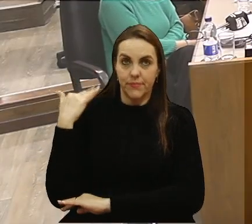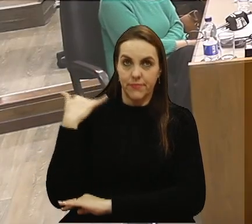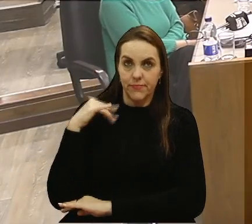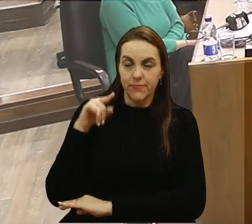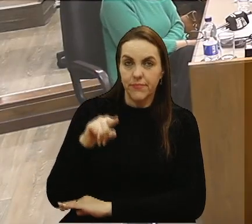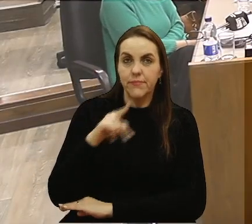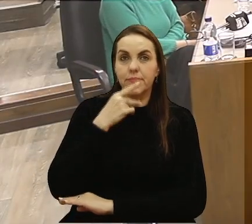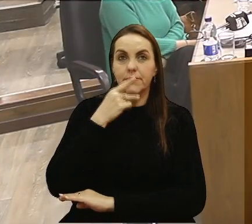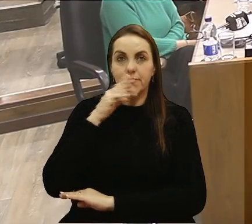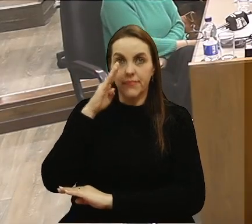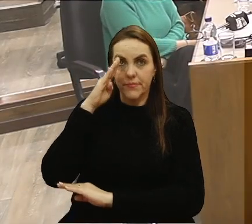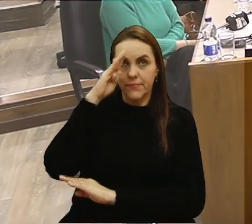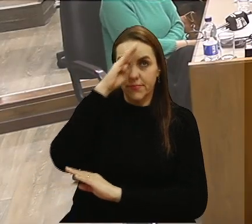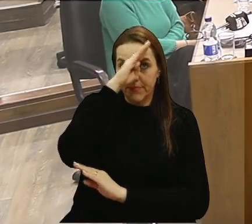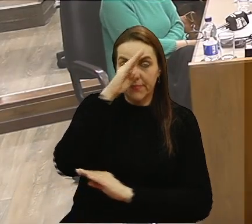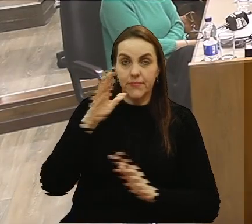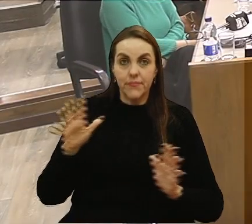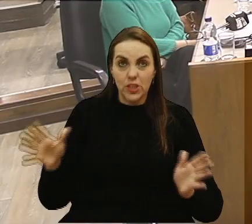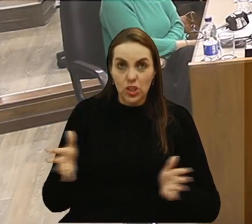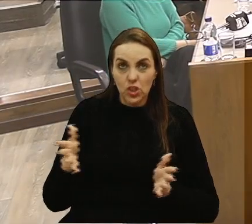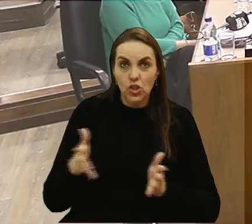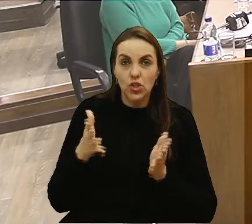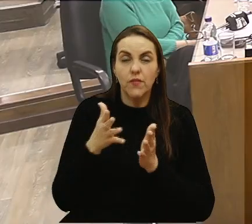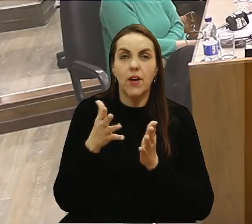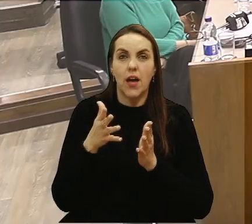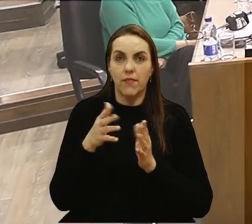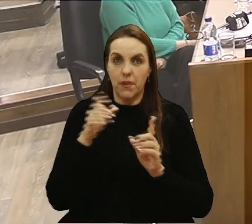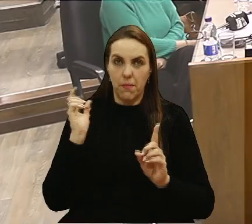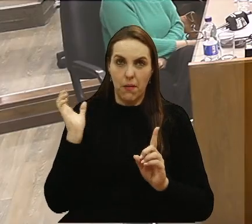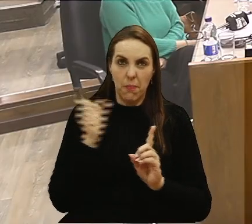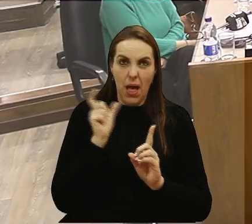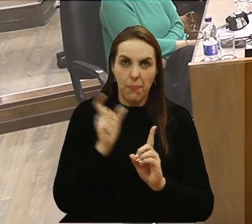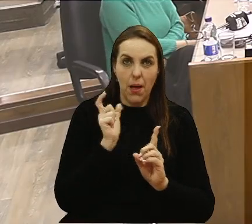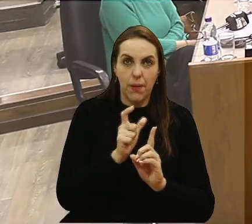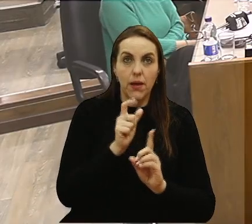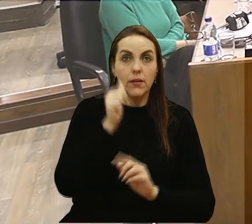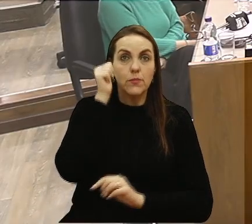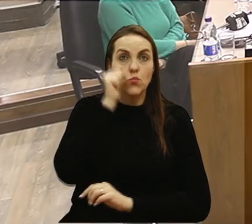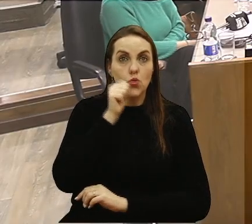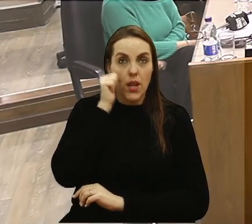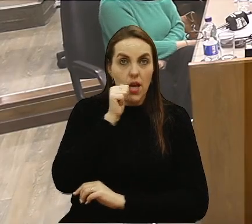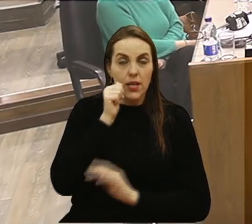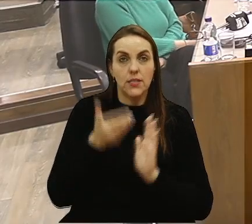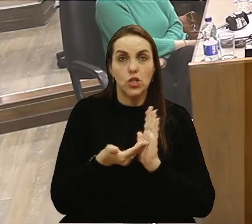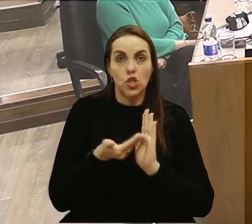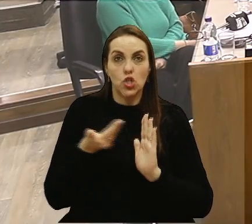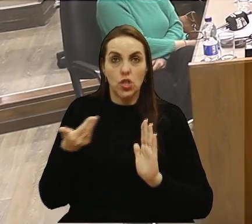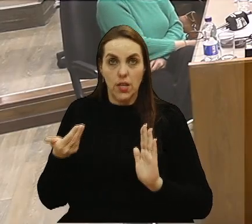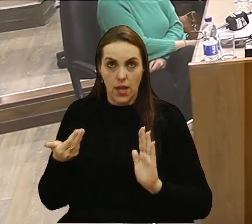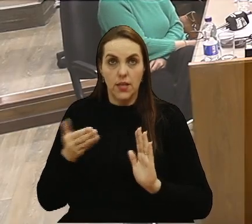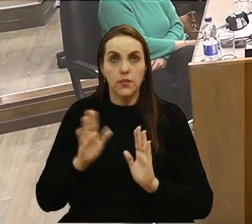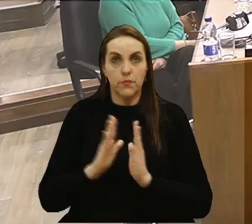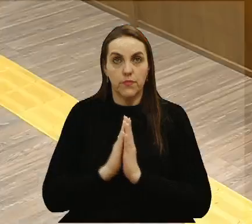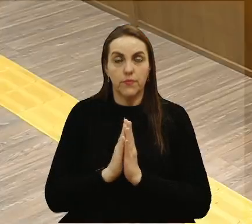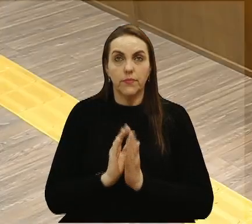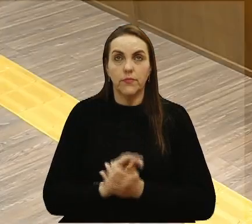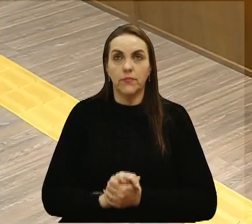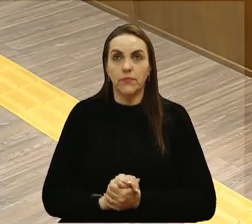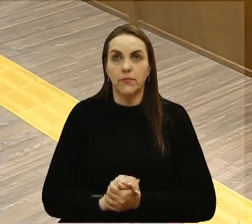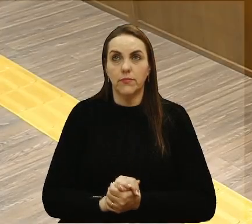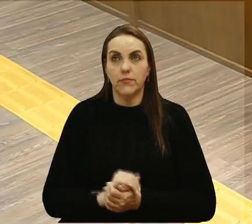o Bolsonaro incentivava o ataque às mulheres. Eu gostaria que ela retirasse isso dos anais. Vereador, Bom